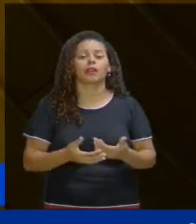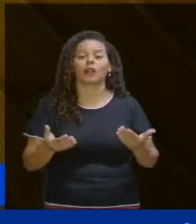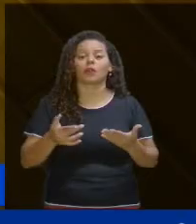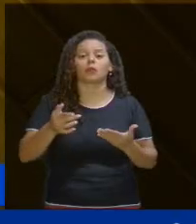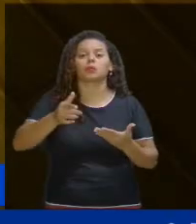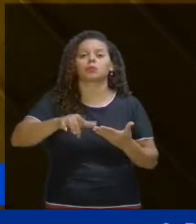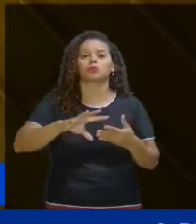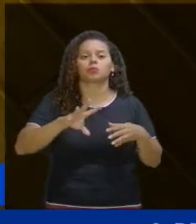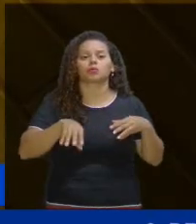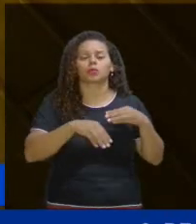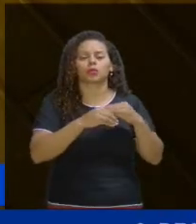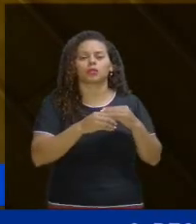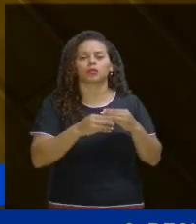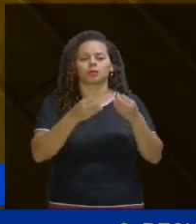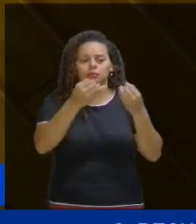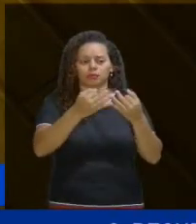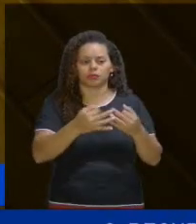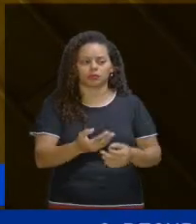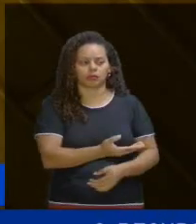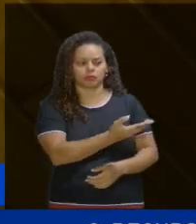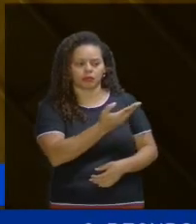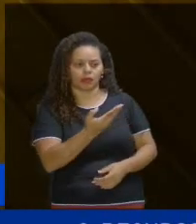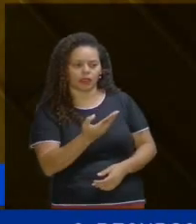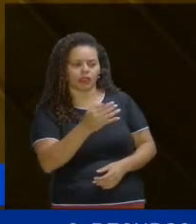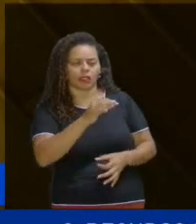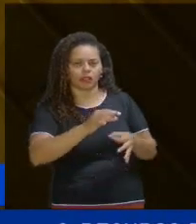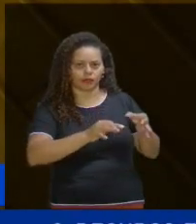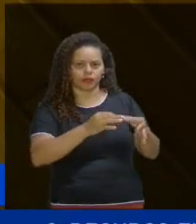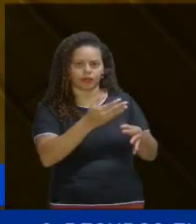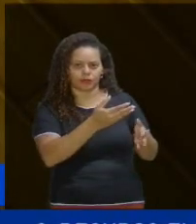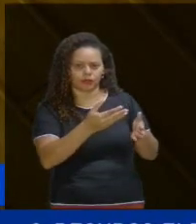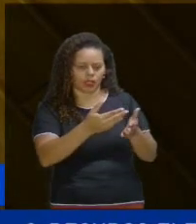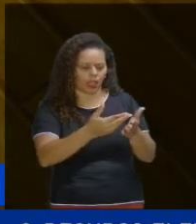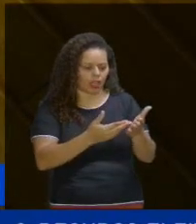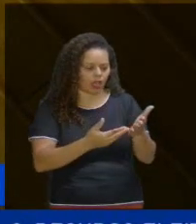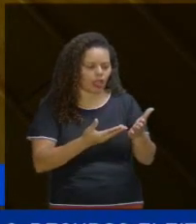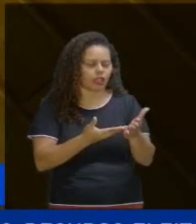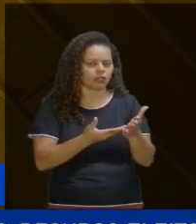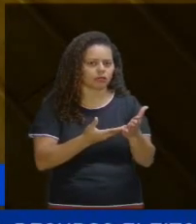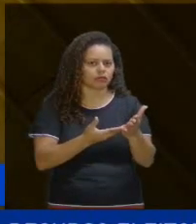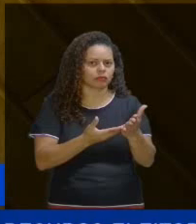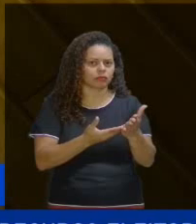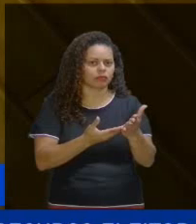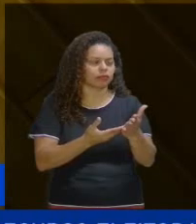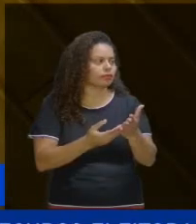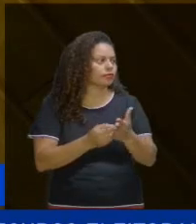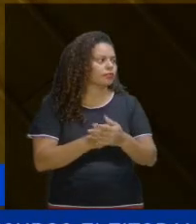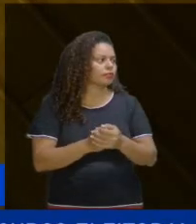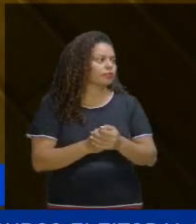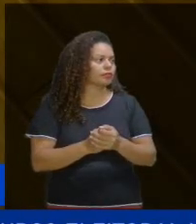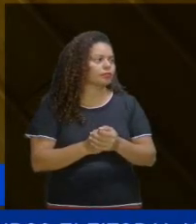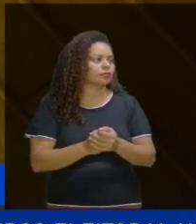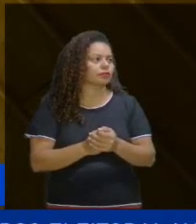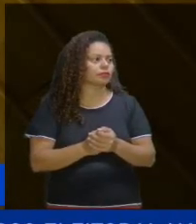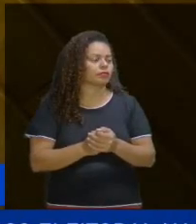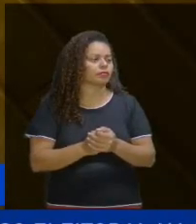Reiteradamente, Excelência, como foi bem colocado pelo relatório, aqui se dispensa por esta defesa,